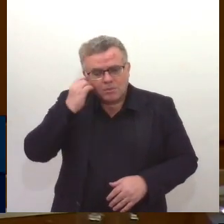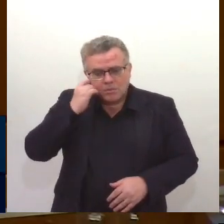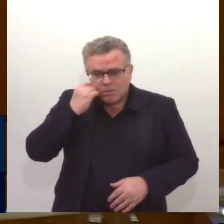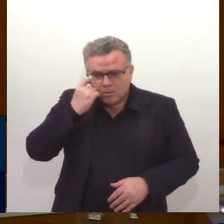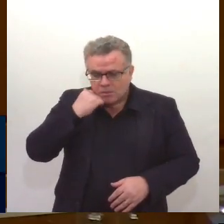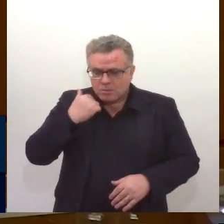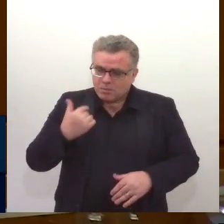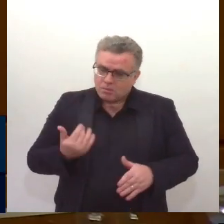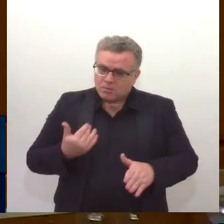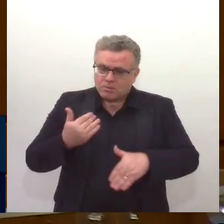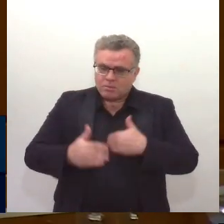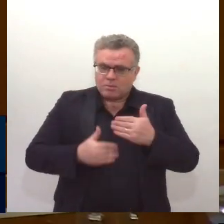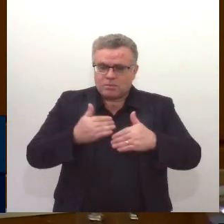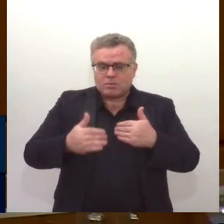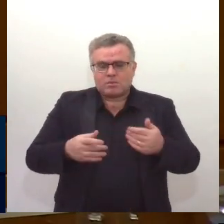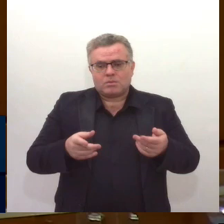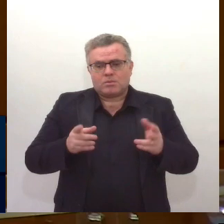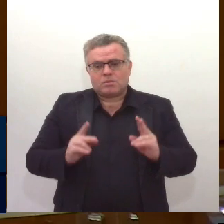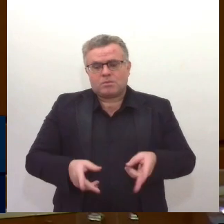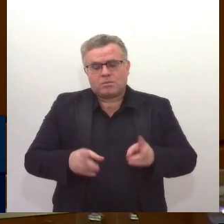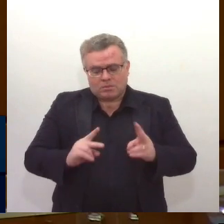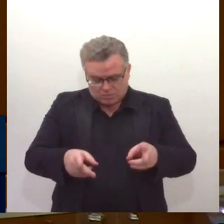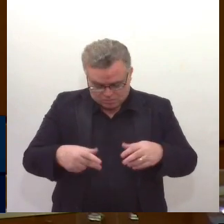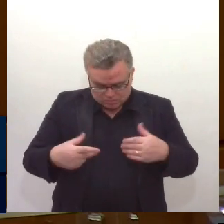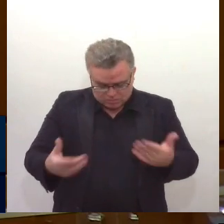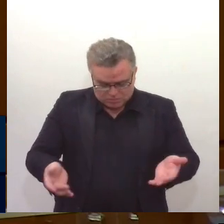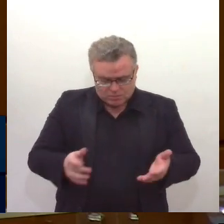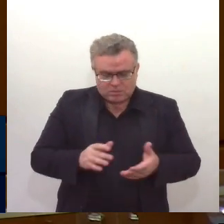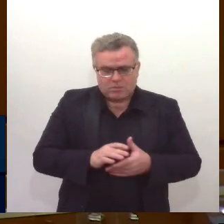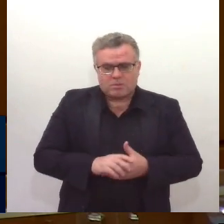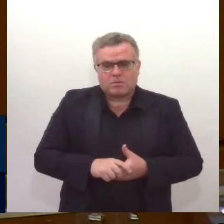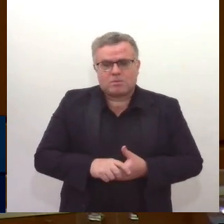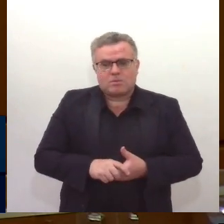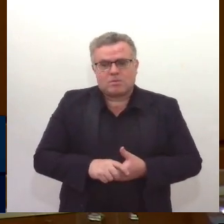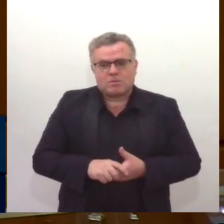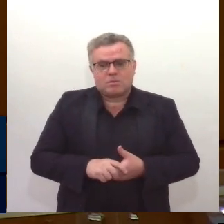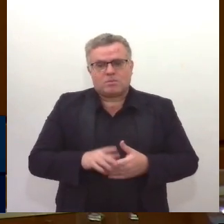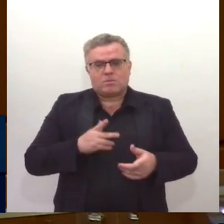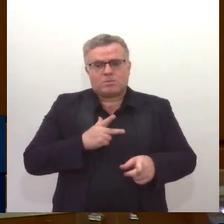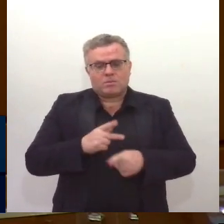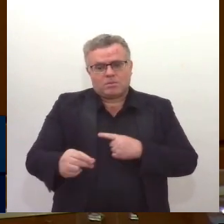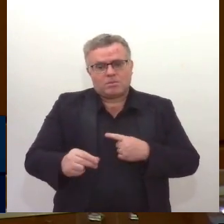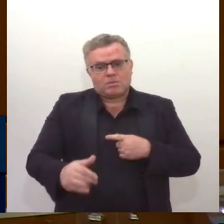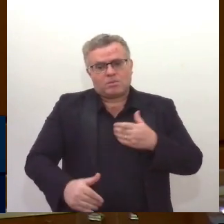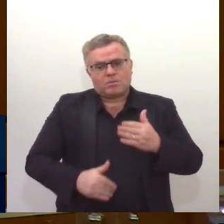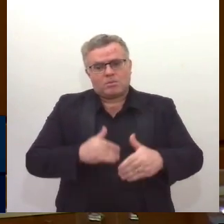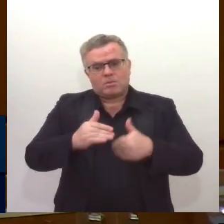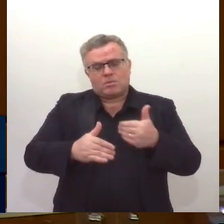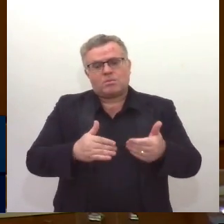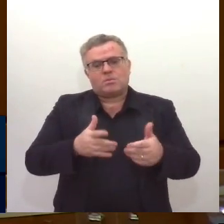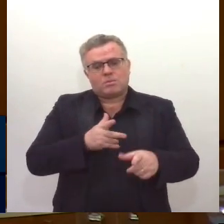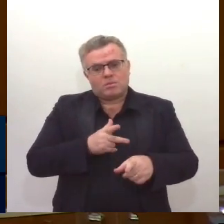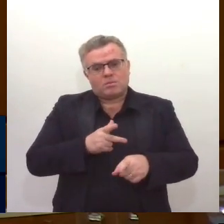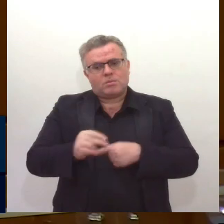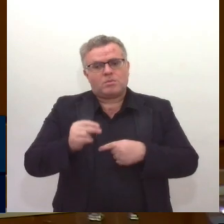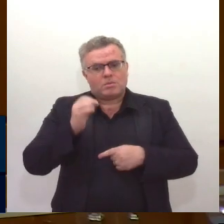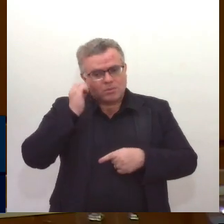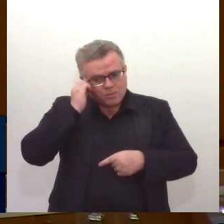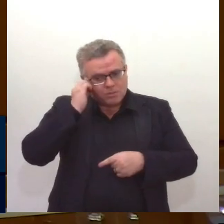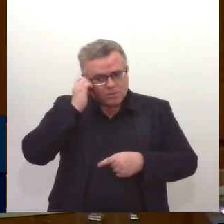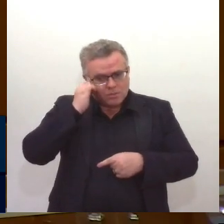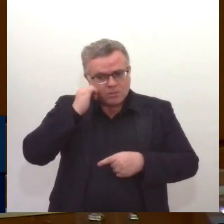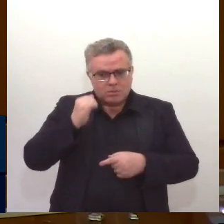vem sendo vencida, aos poucos vem sendo destruída. E